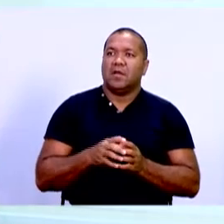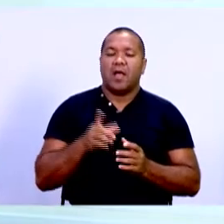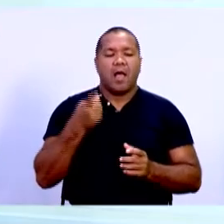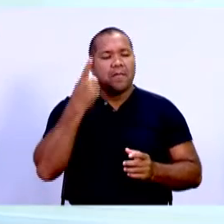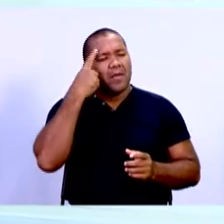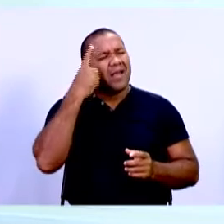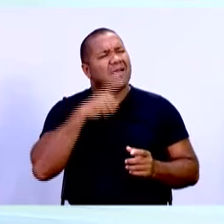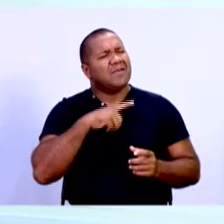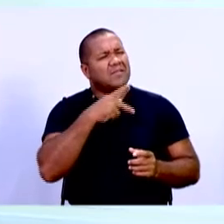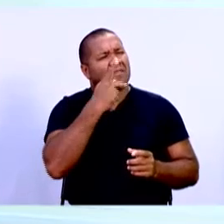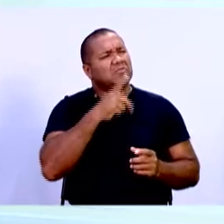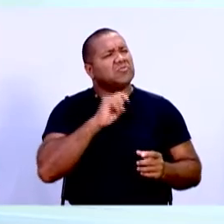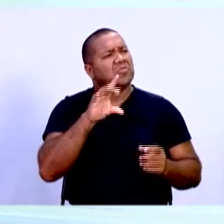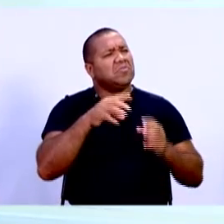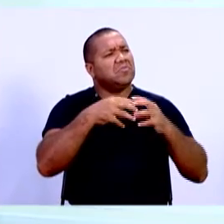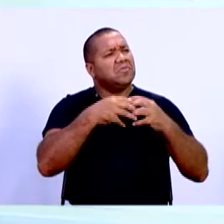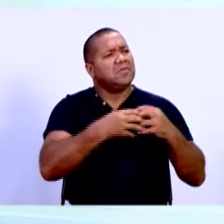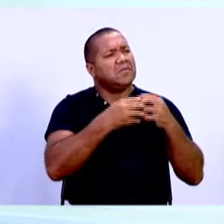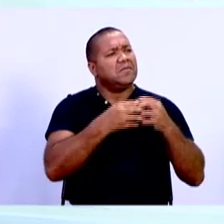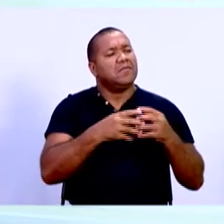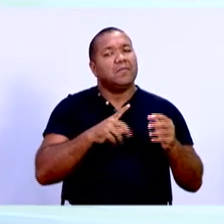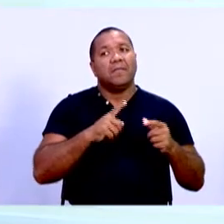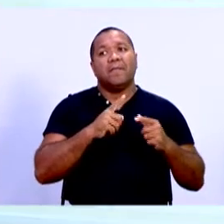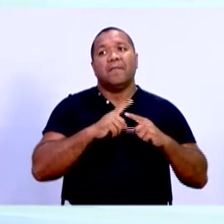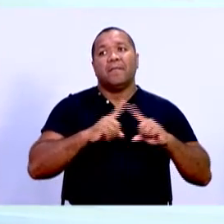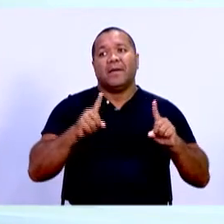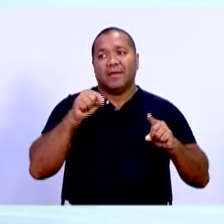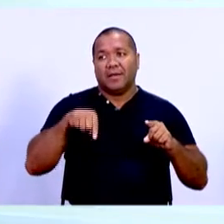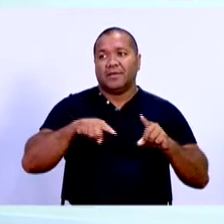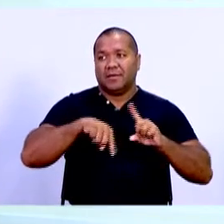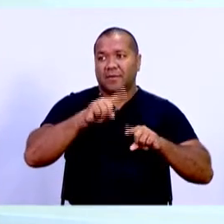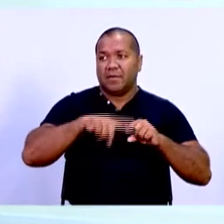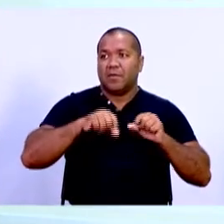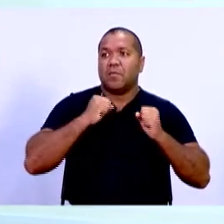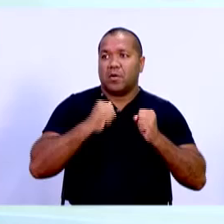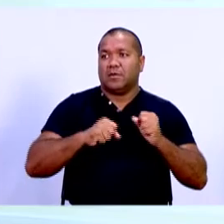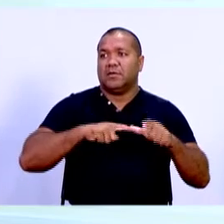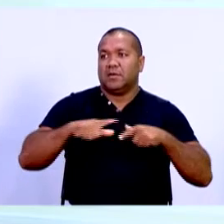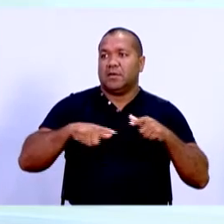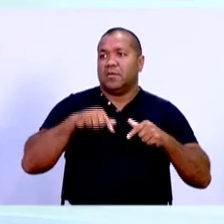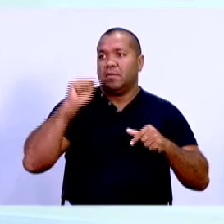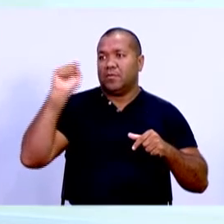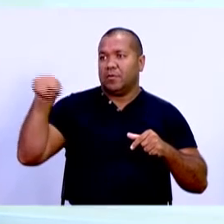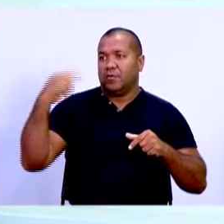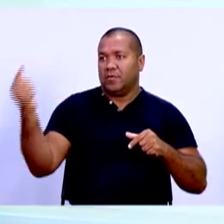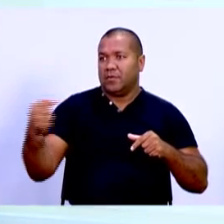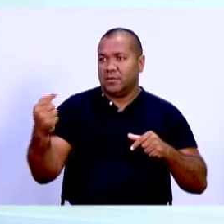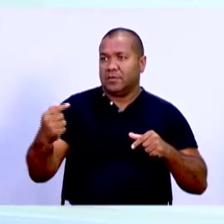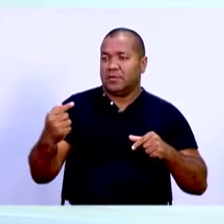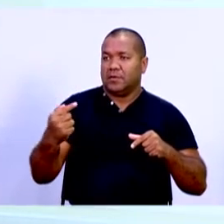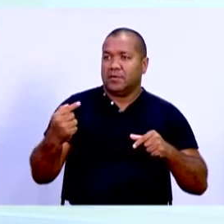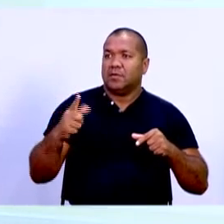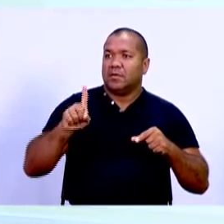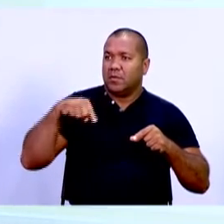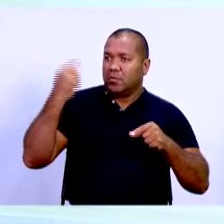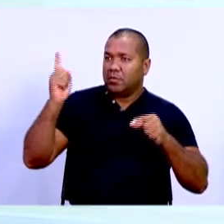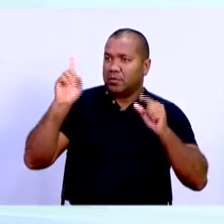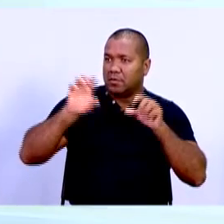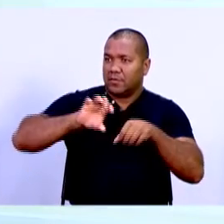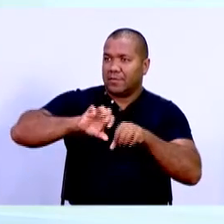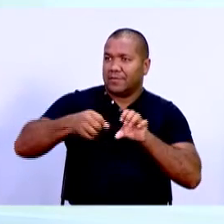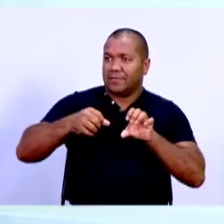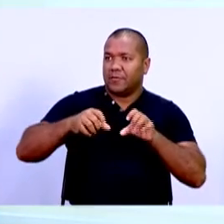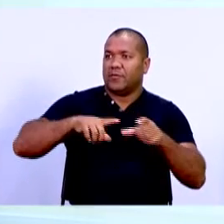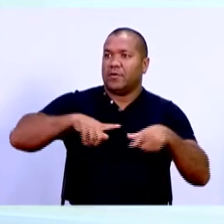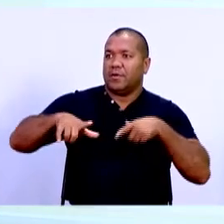você está falando só do IFRO, né? Mas essa mesma ferramenta poderia ser usada por vocês, depois que vocês se formarem e forem